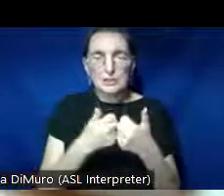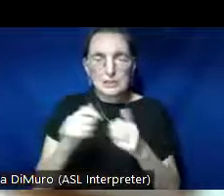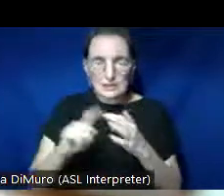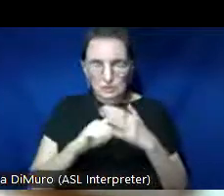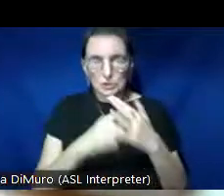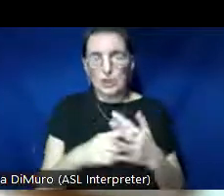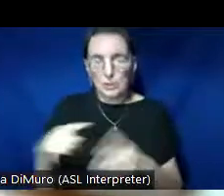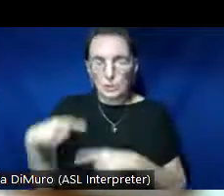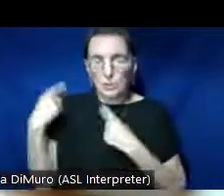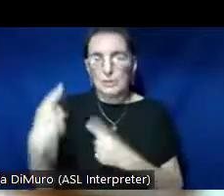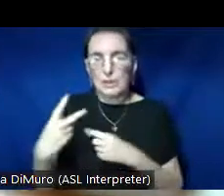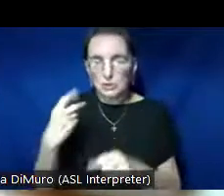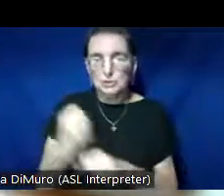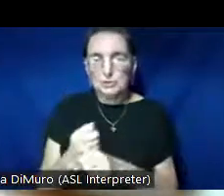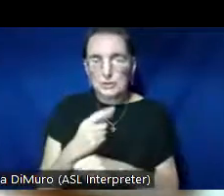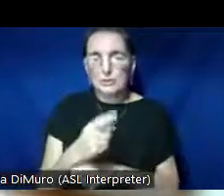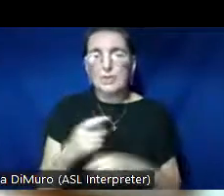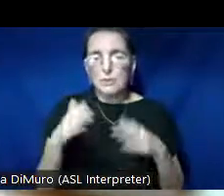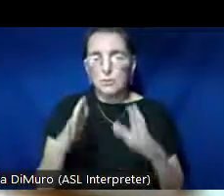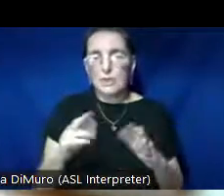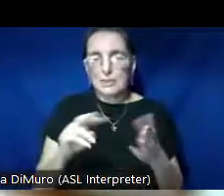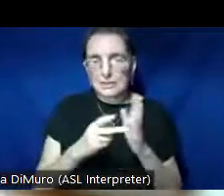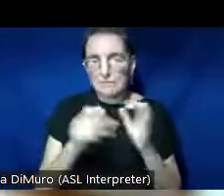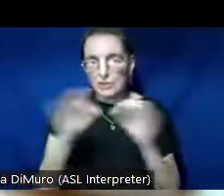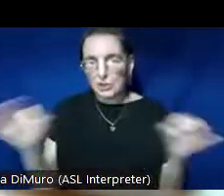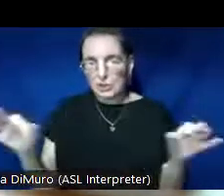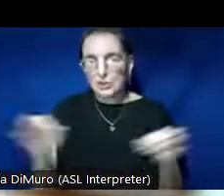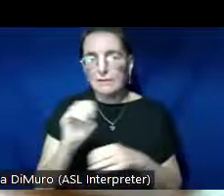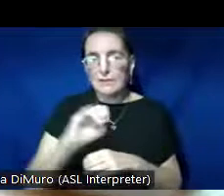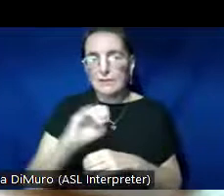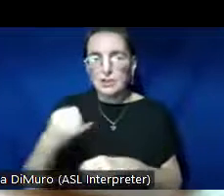Fica seis.